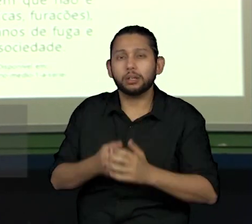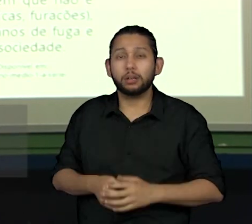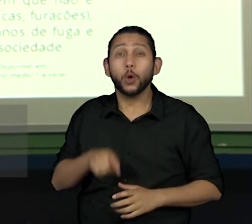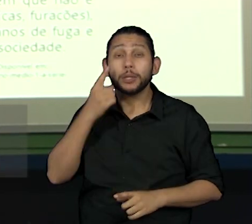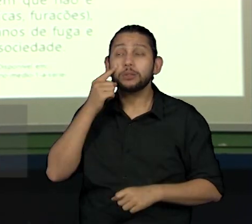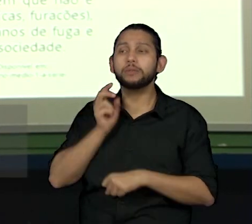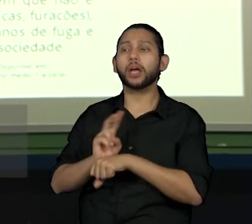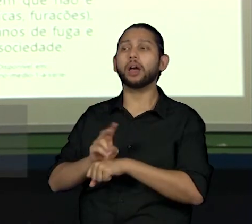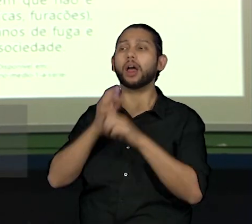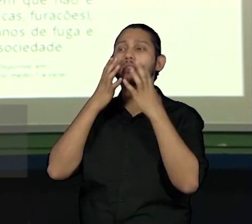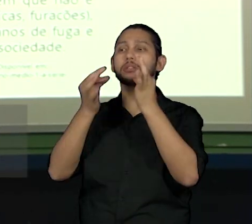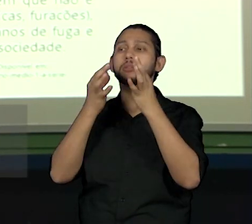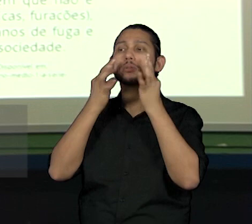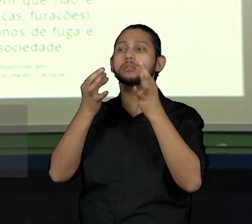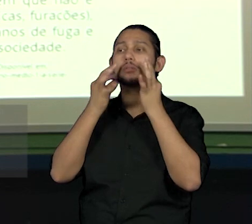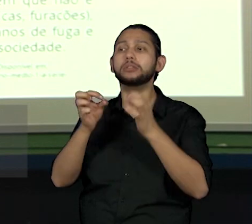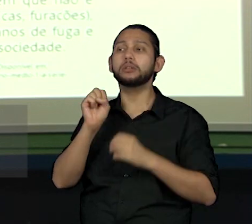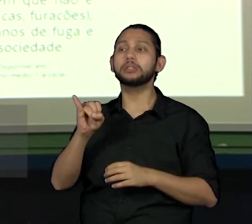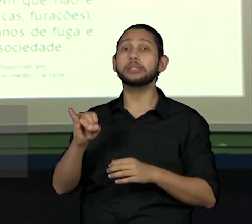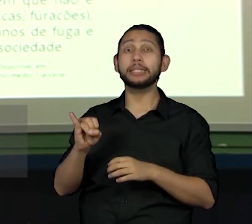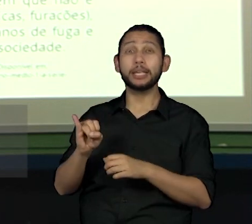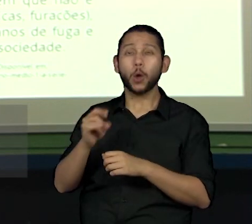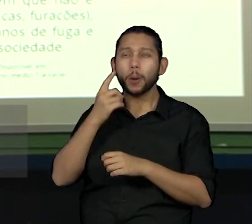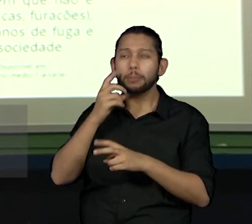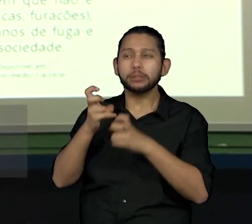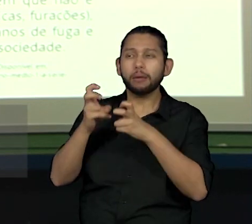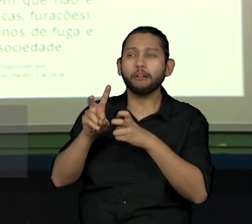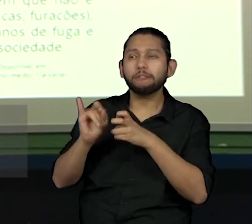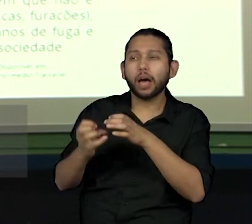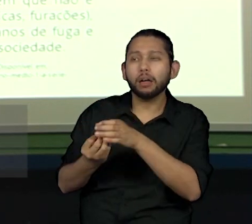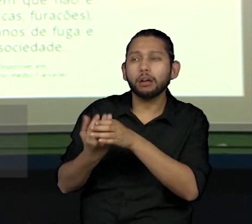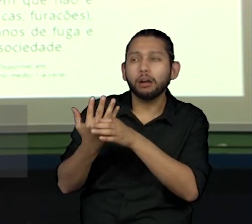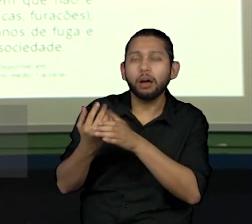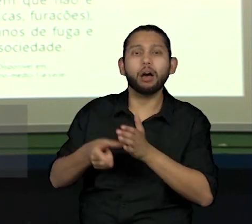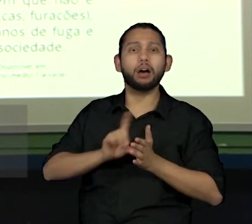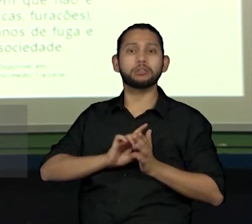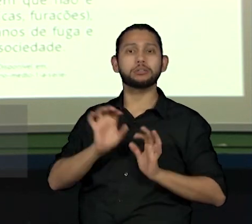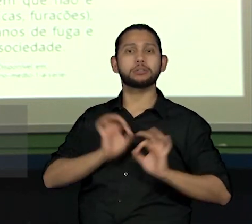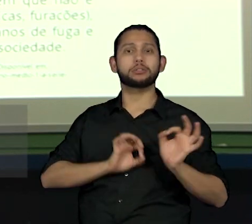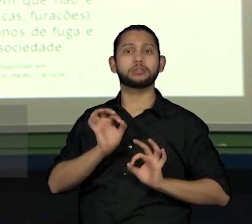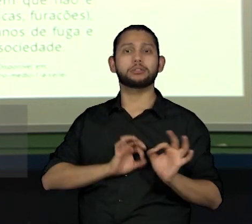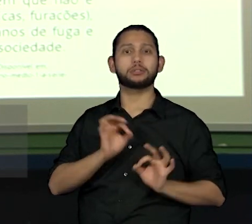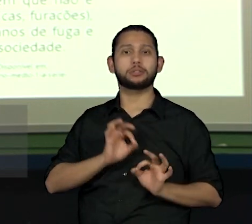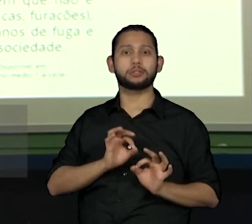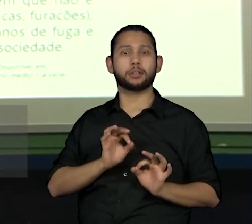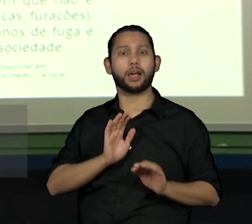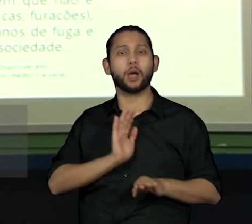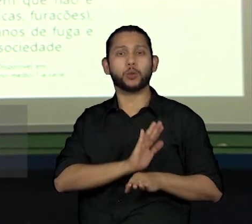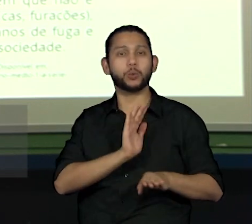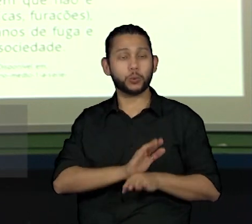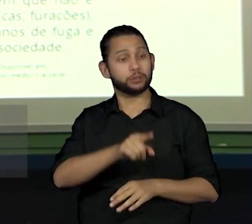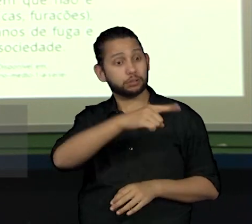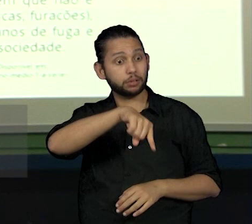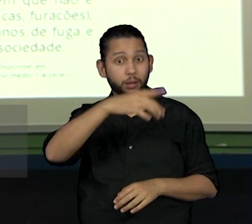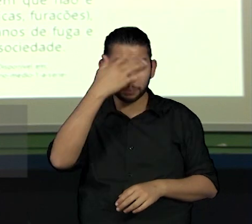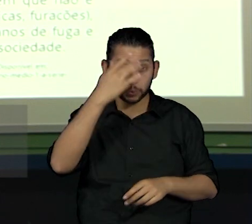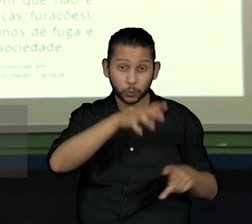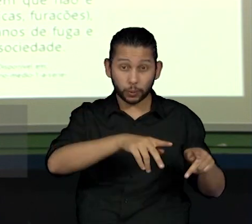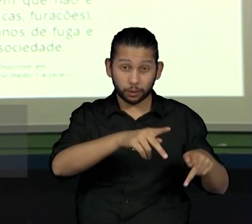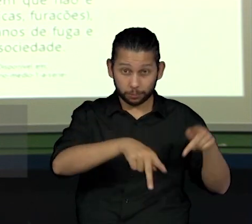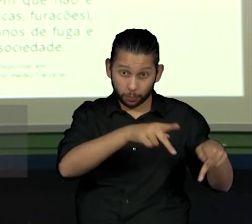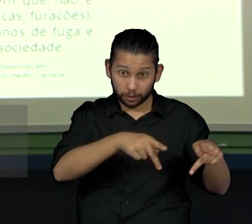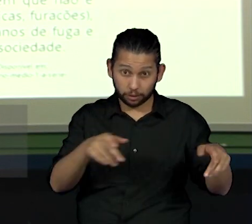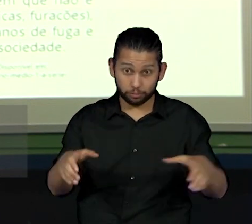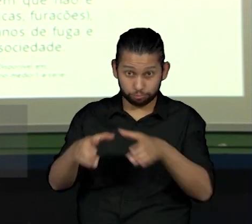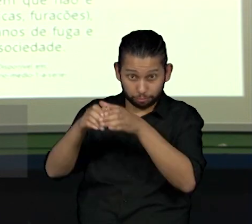que ele vai acontecer, quando pode acontecer, e criar um plano de emergência, conscientizar a população.